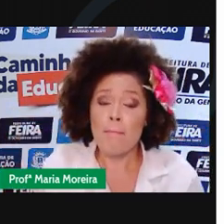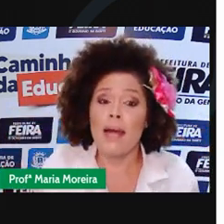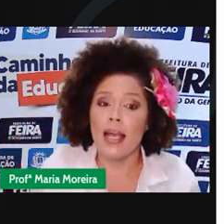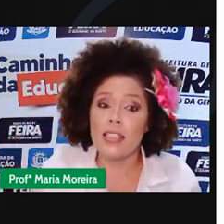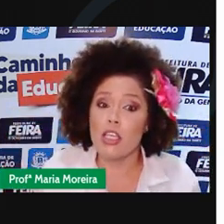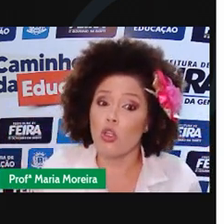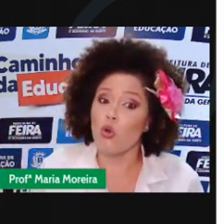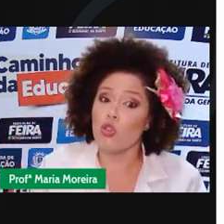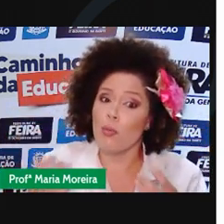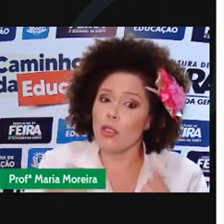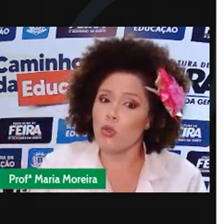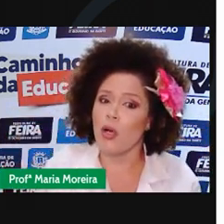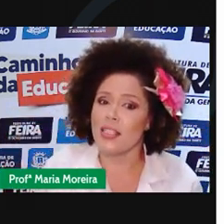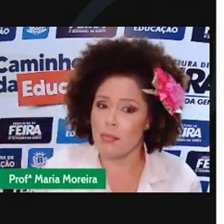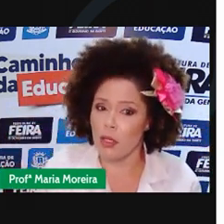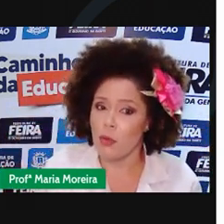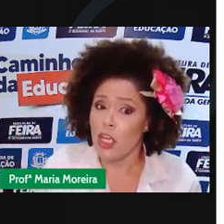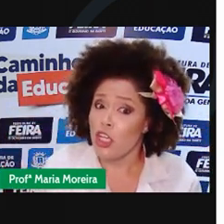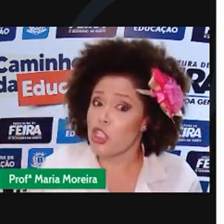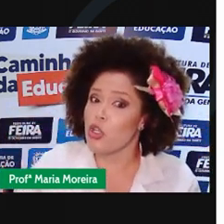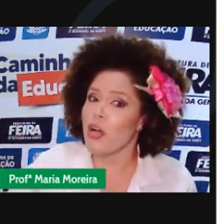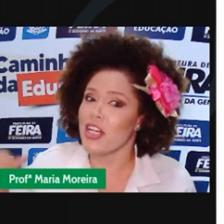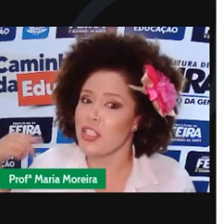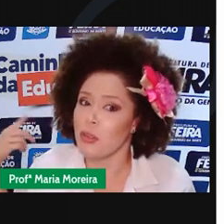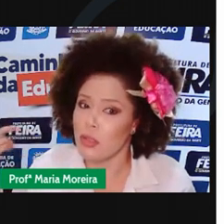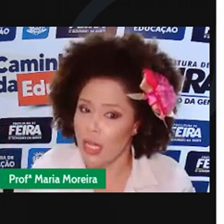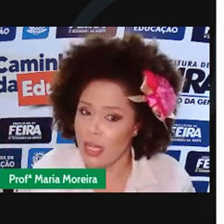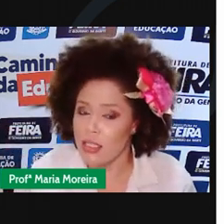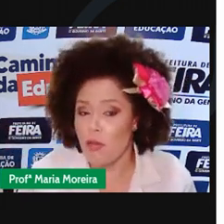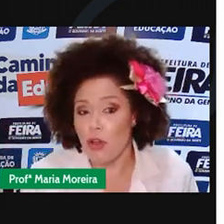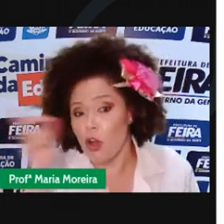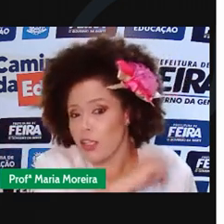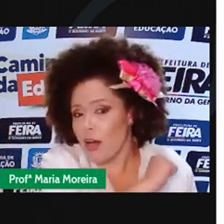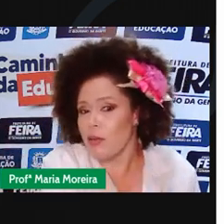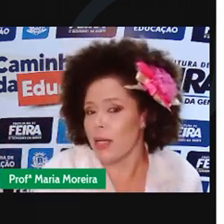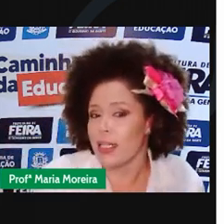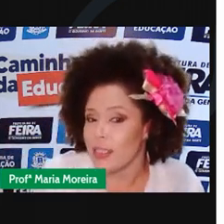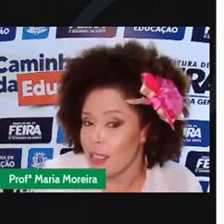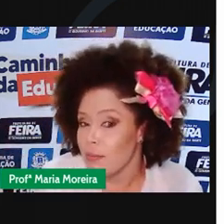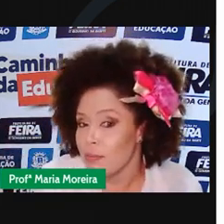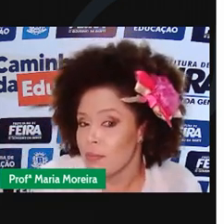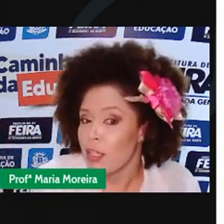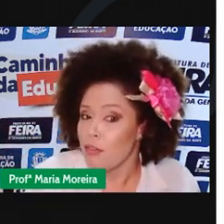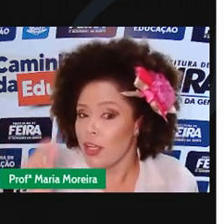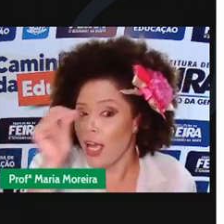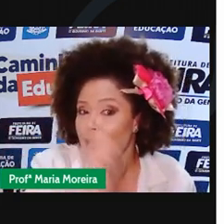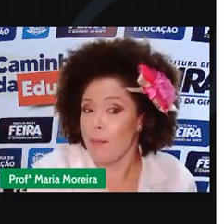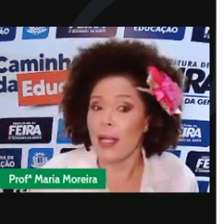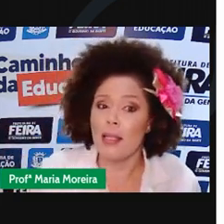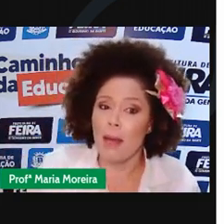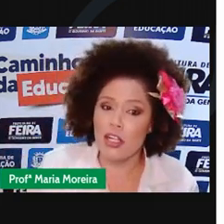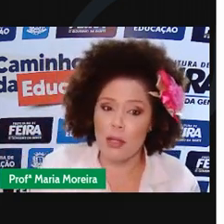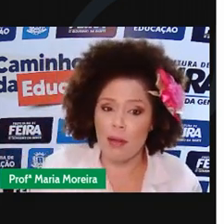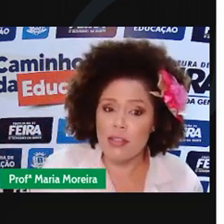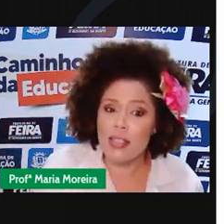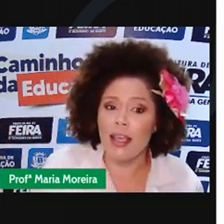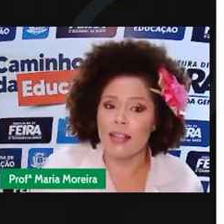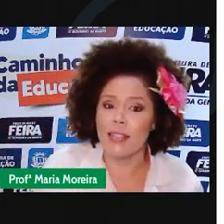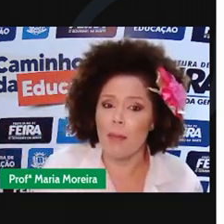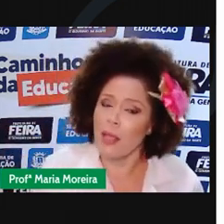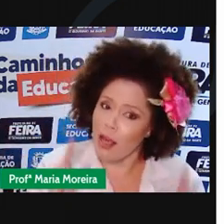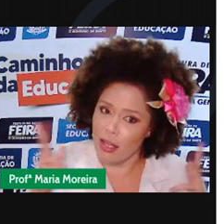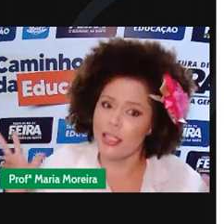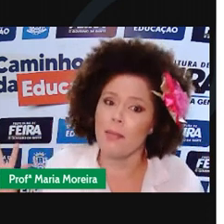é isso mas se eu tô consumindo 2000 estou gastando três eu vou engordar ou emagrecer fica aí matemática